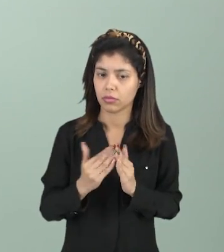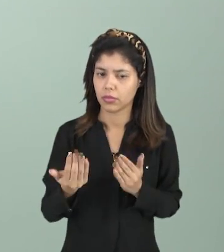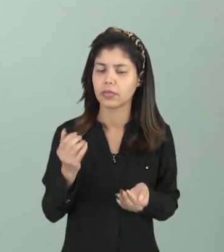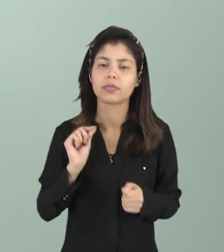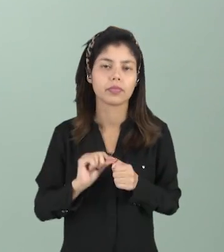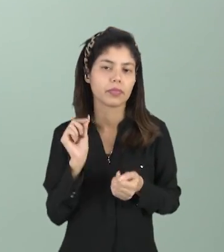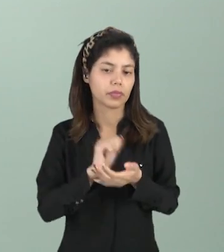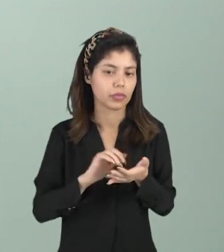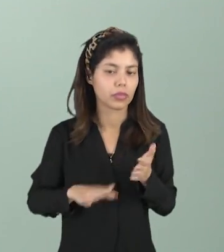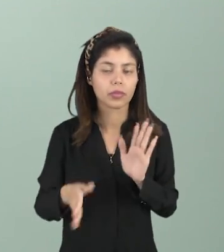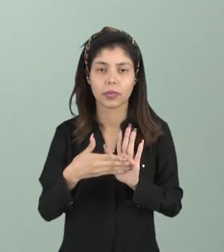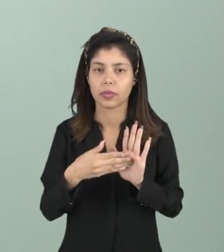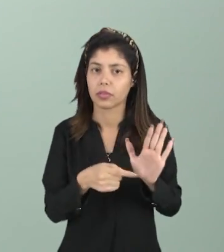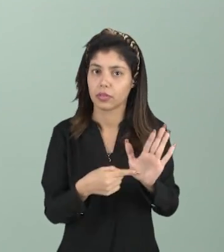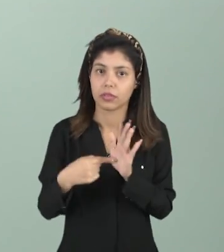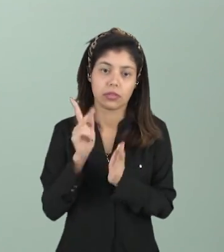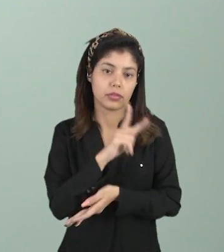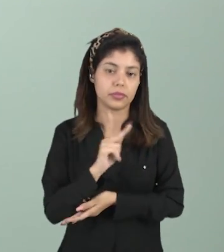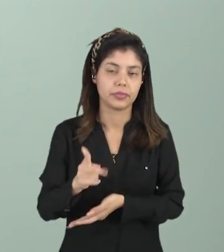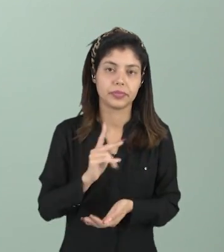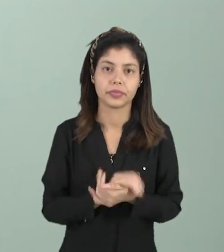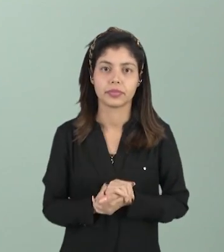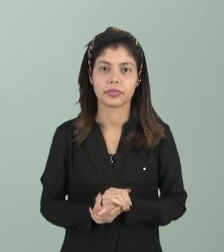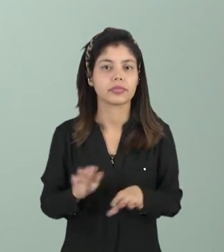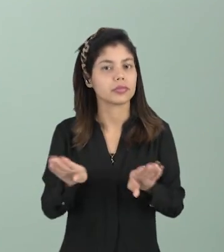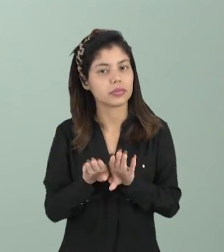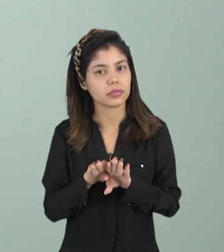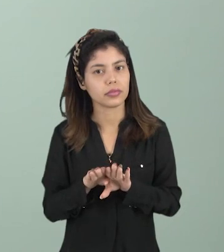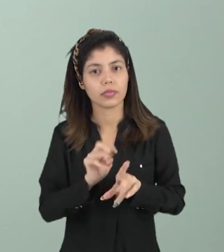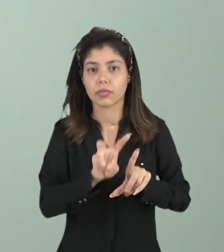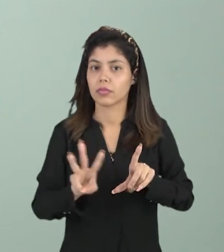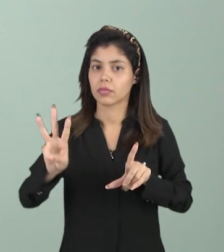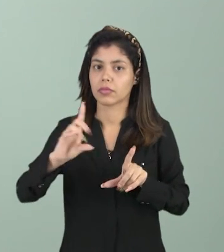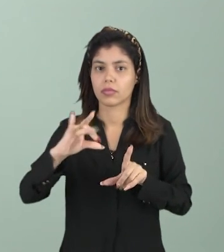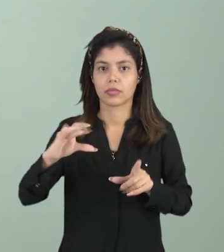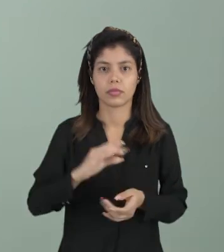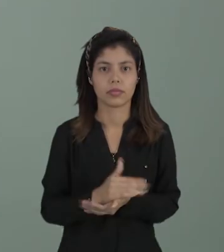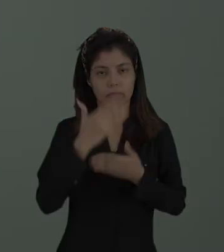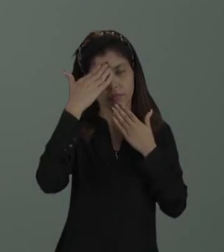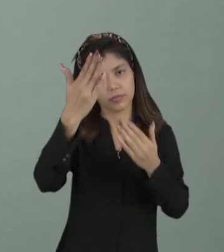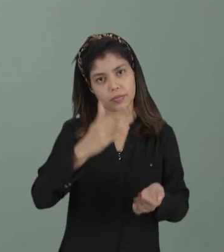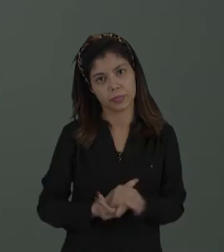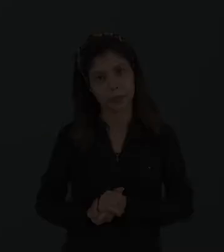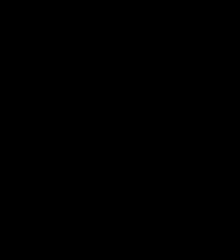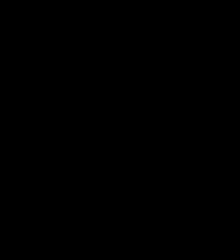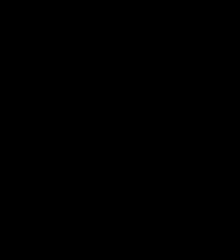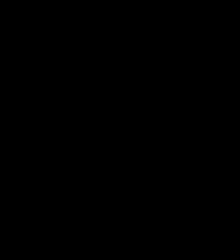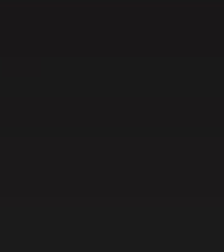realizar as atividades propostas pelo seu professor e também acesse a nossa plataforma Eduque. Obrigada!